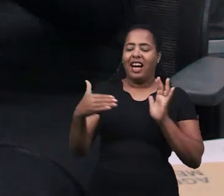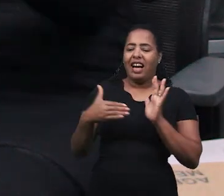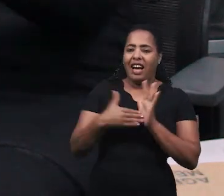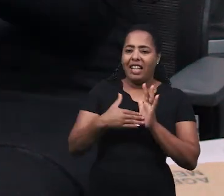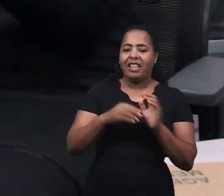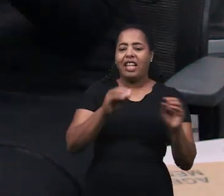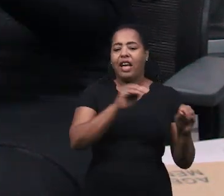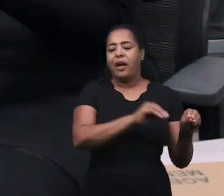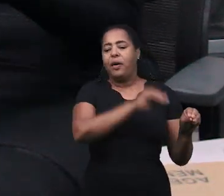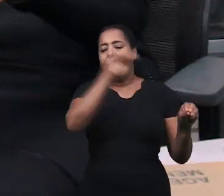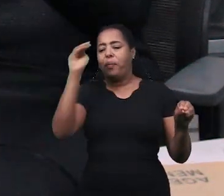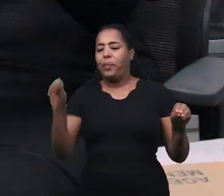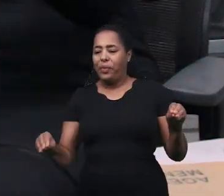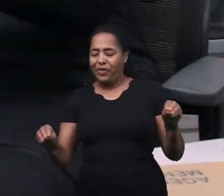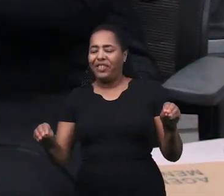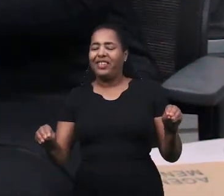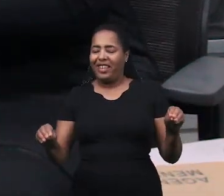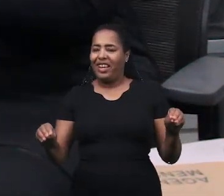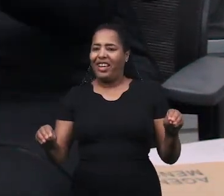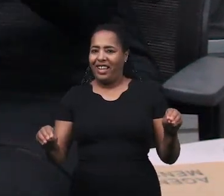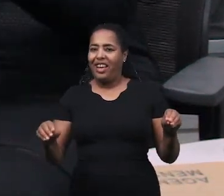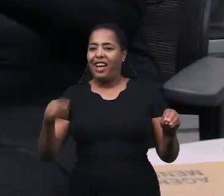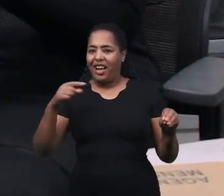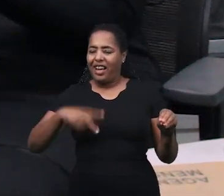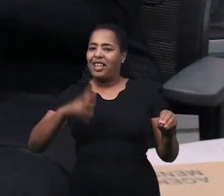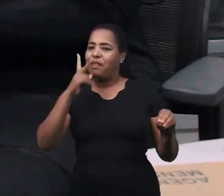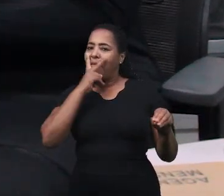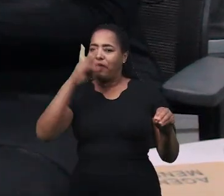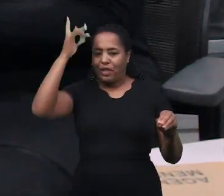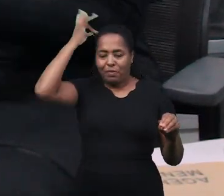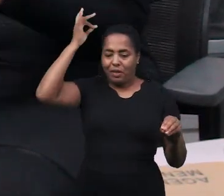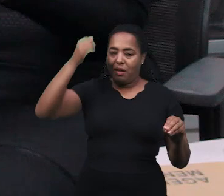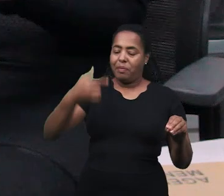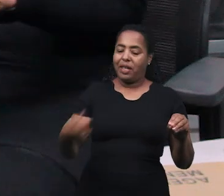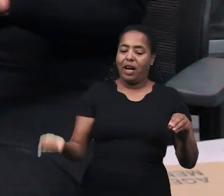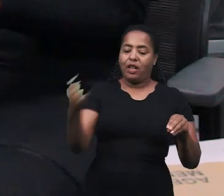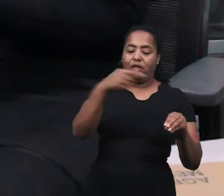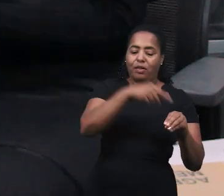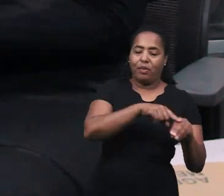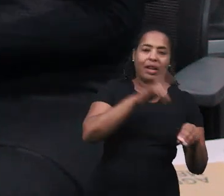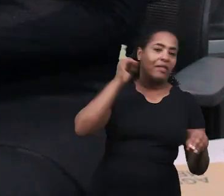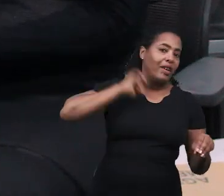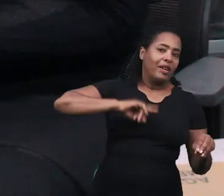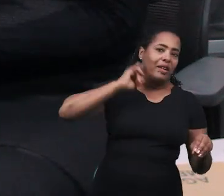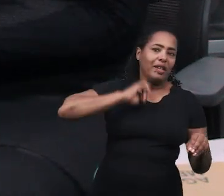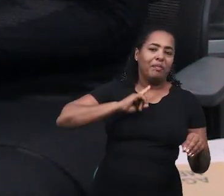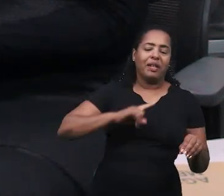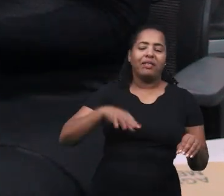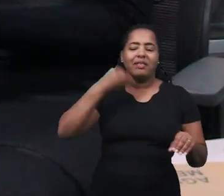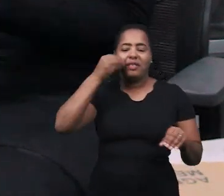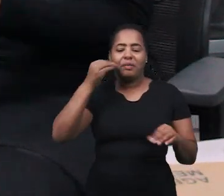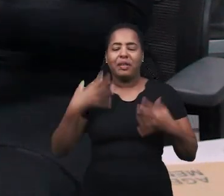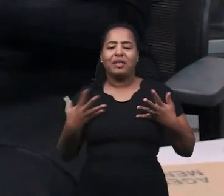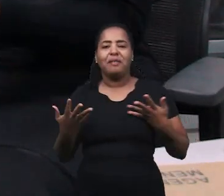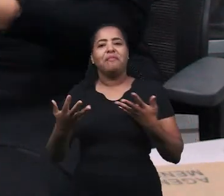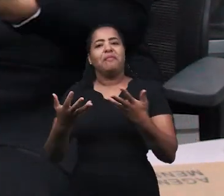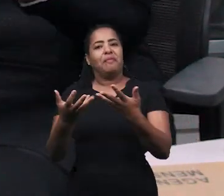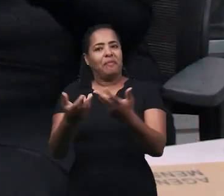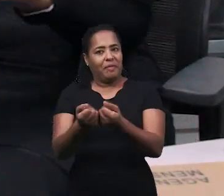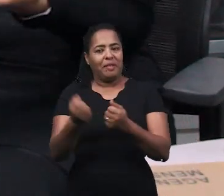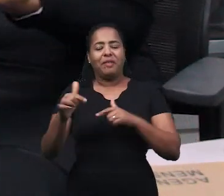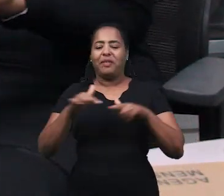que eu vim para o Espírito Santo, porque eu sou de Minas, casei, vim para cá e tive essa oportunidade maravilhosa de